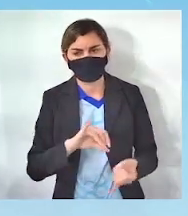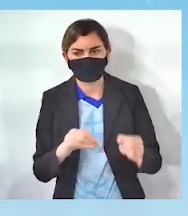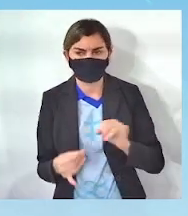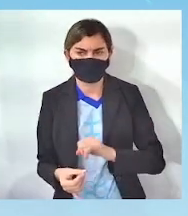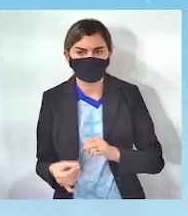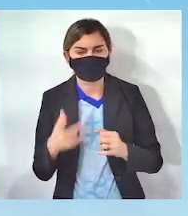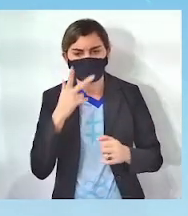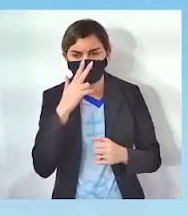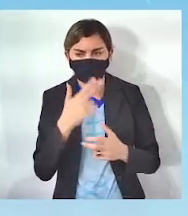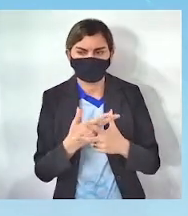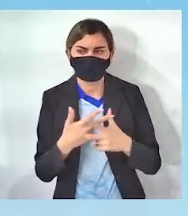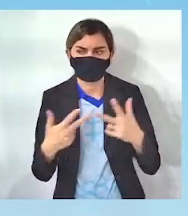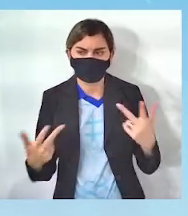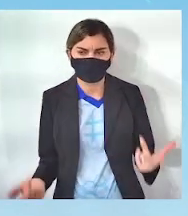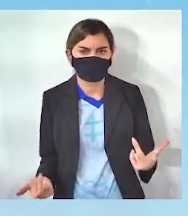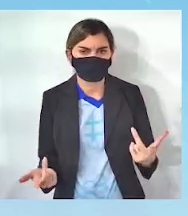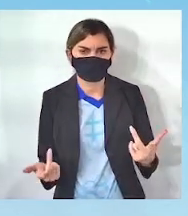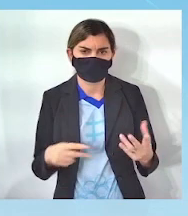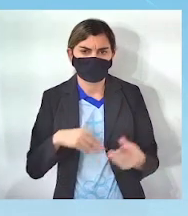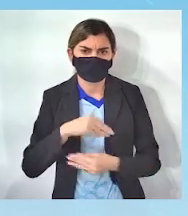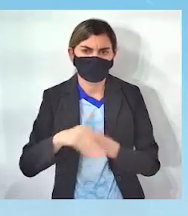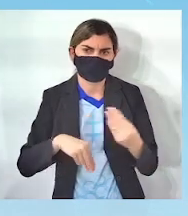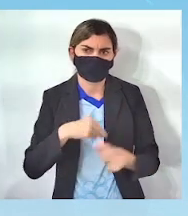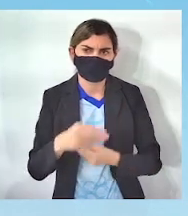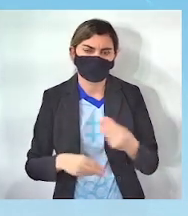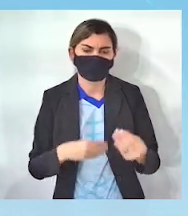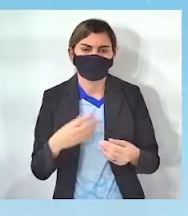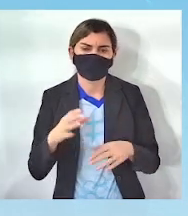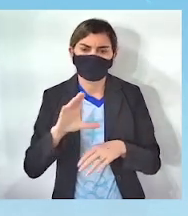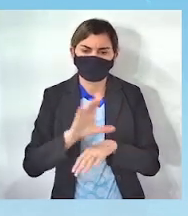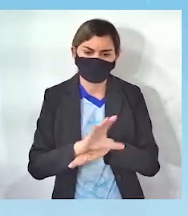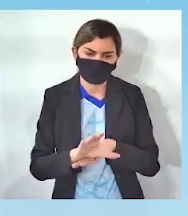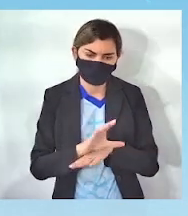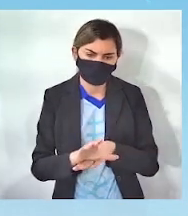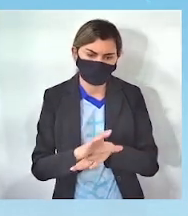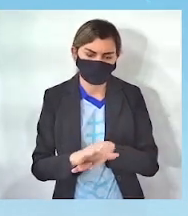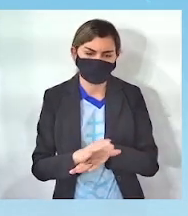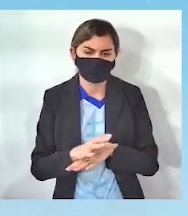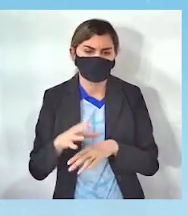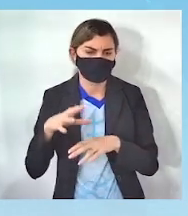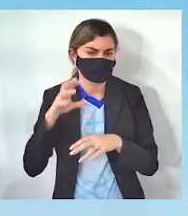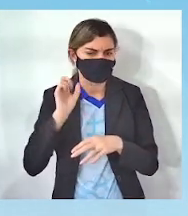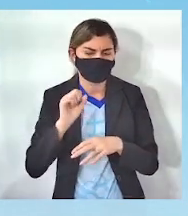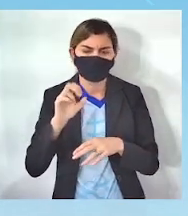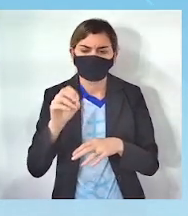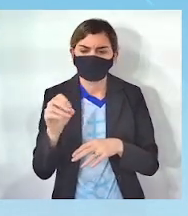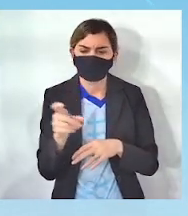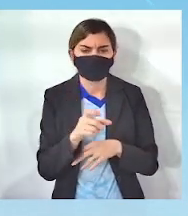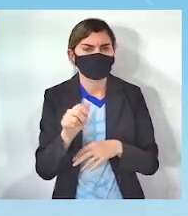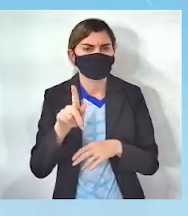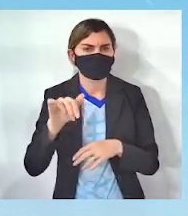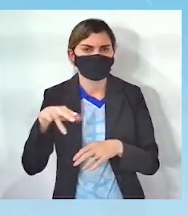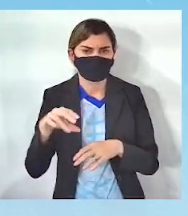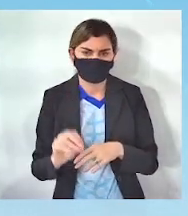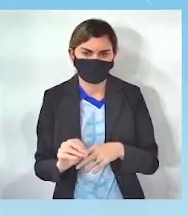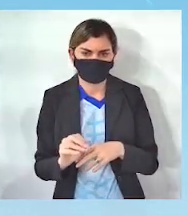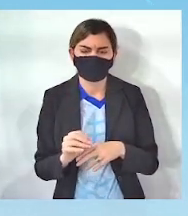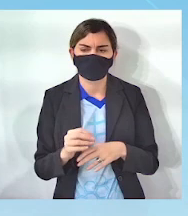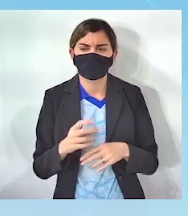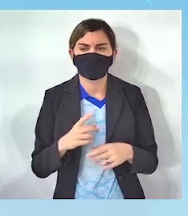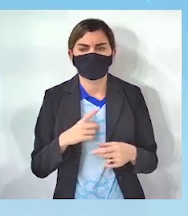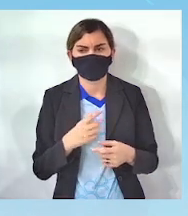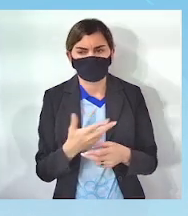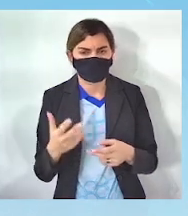a mesma coisa. Quando eu faço a reação do lado carvão com o gás oxigênio, eu estou apenas modificando